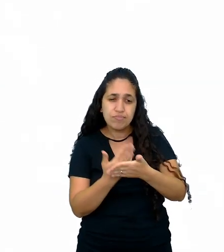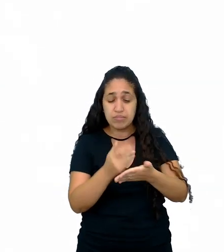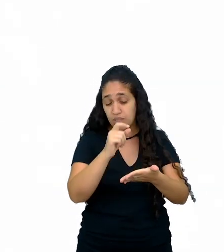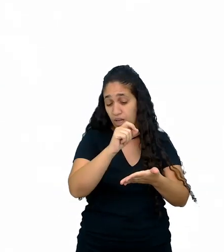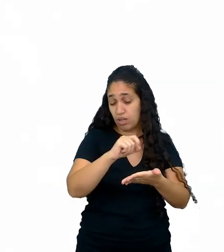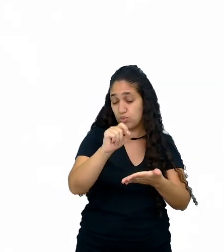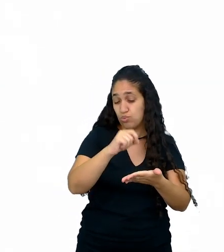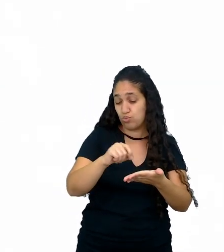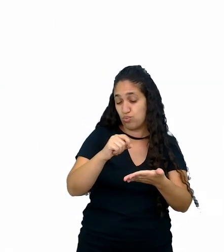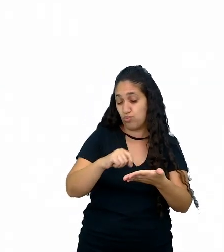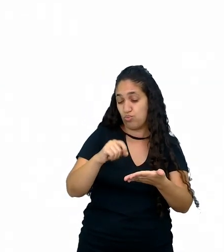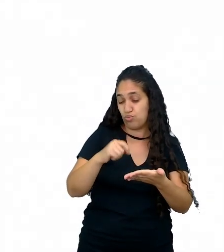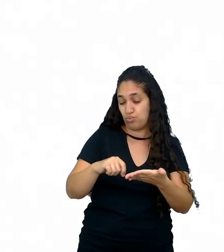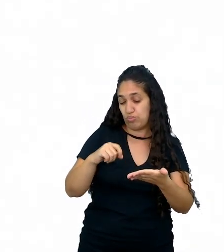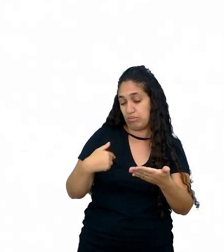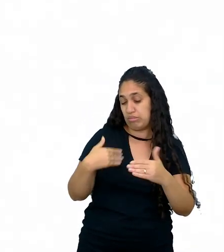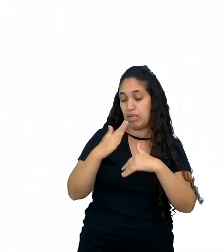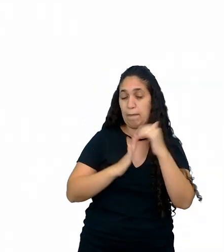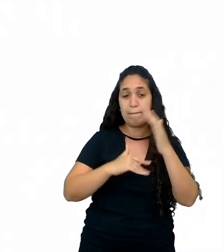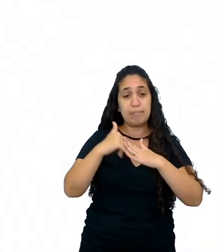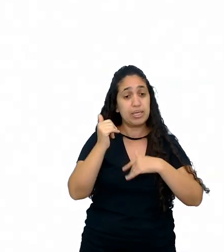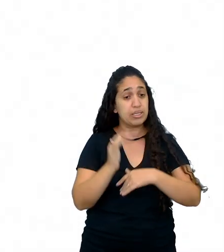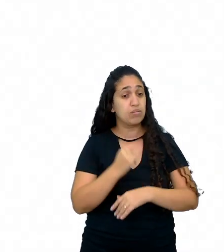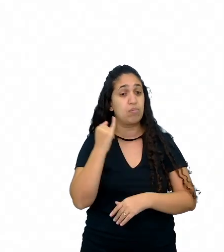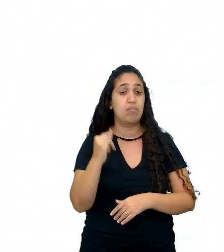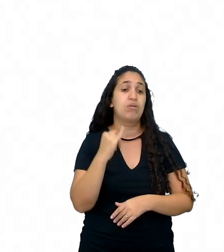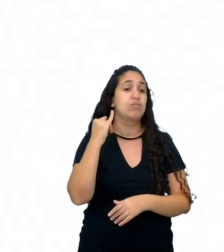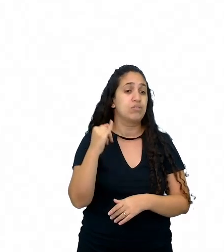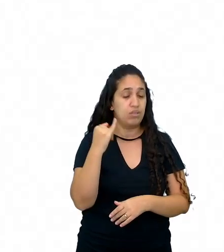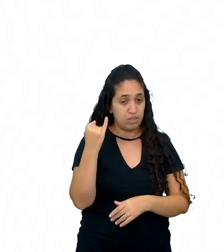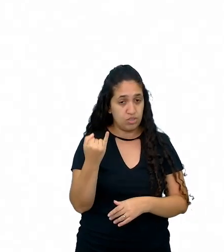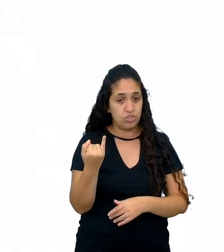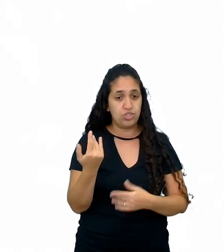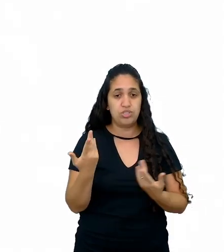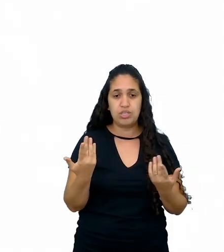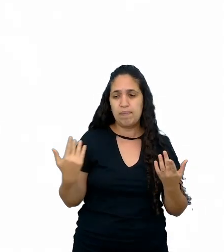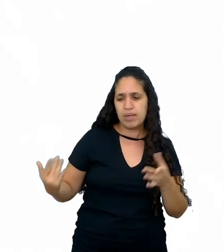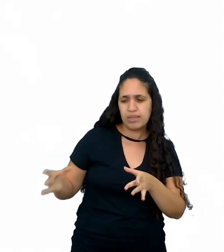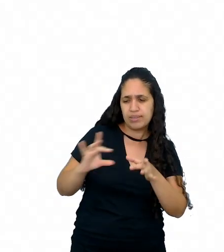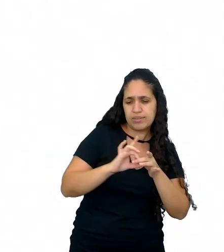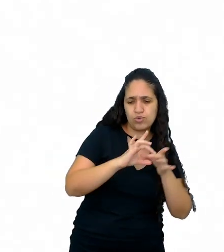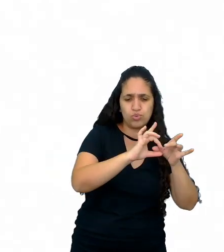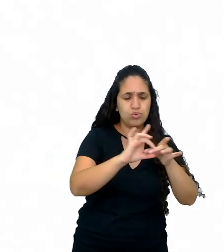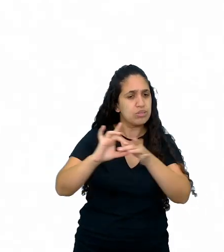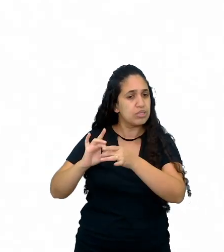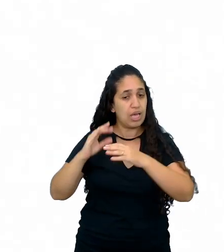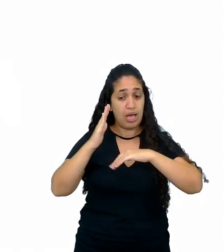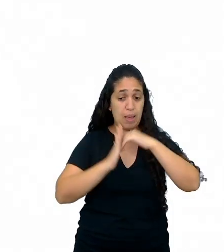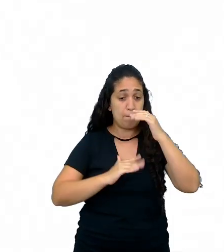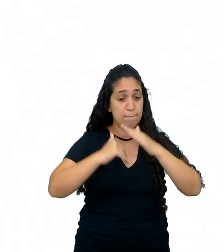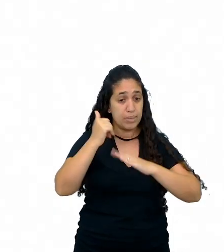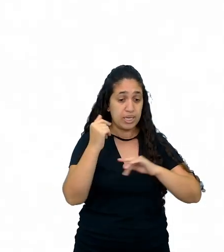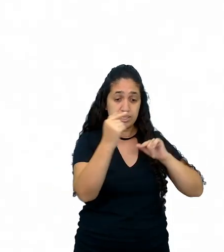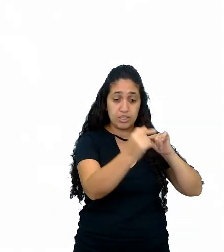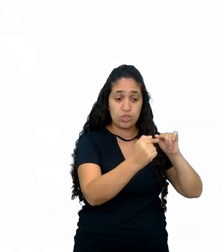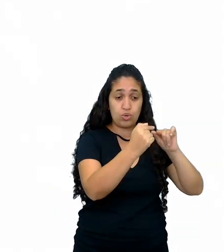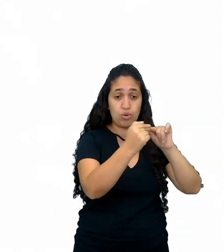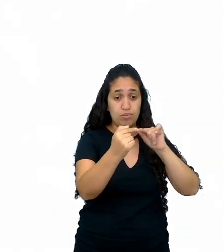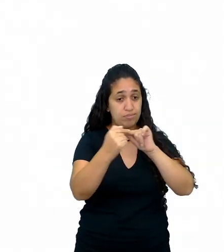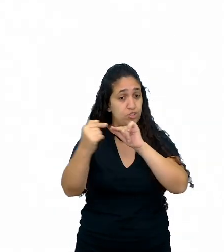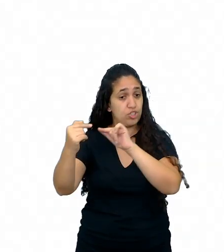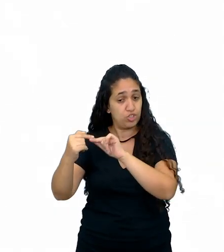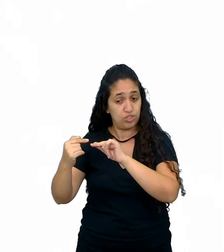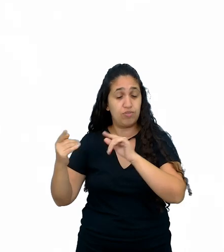anotações sobre as habilidades essenciais, tá? Associar as habilidades aos objetos